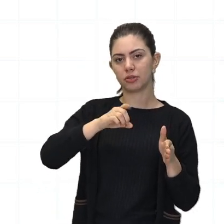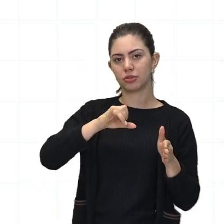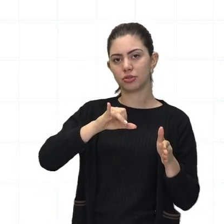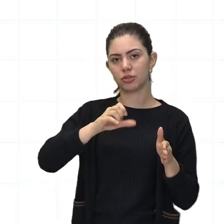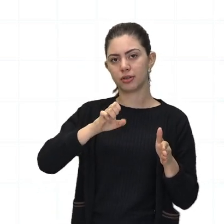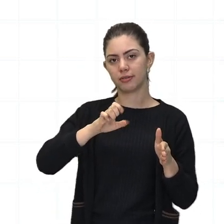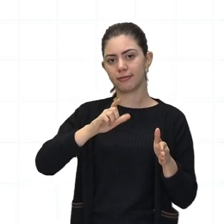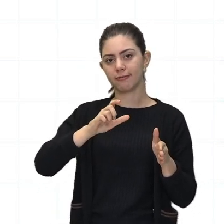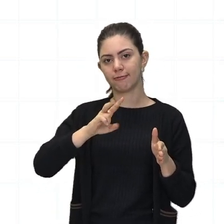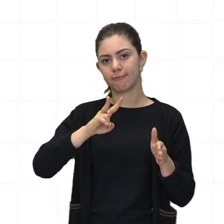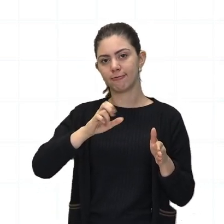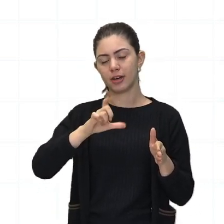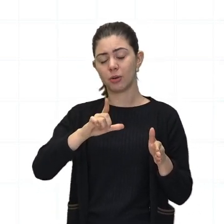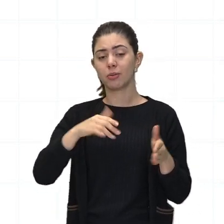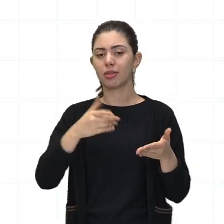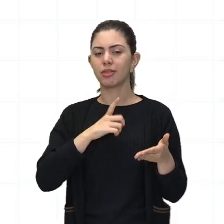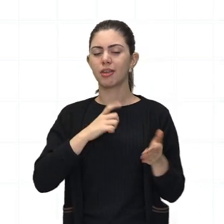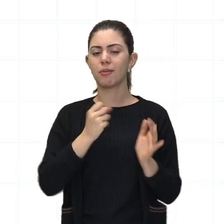aspecto muito